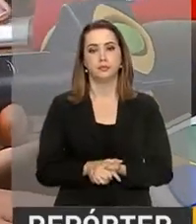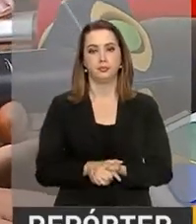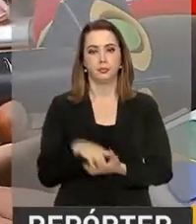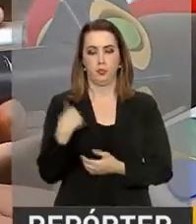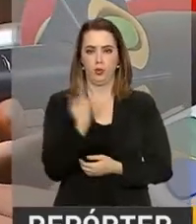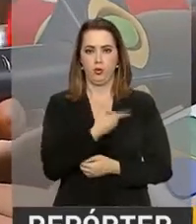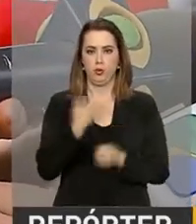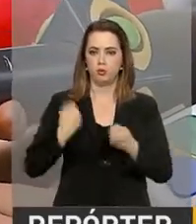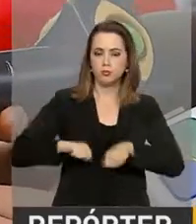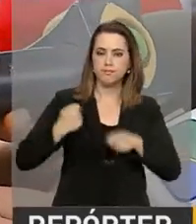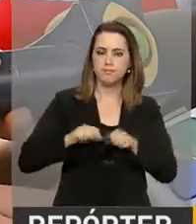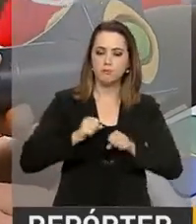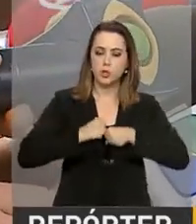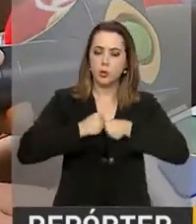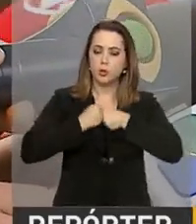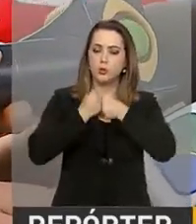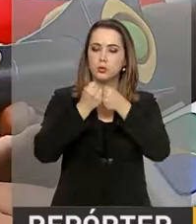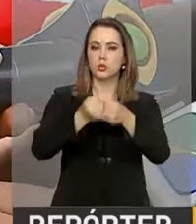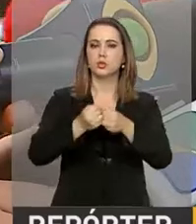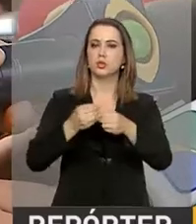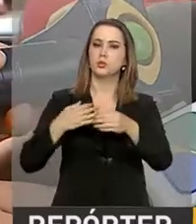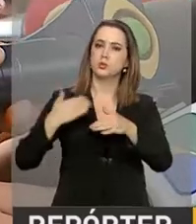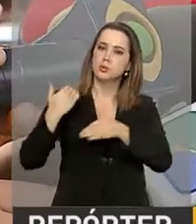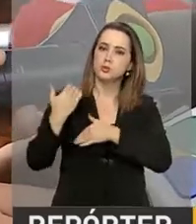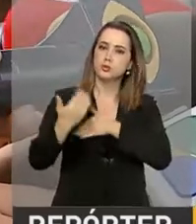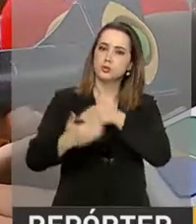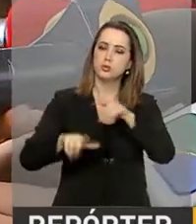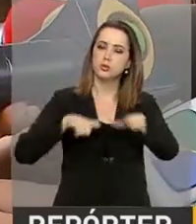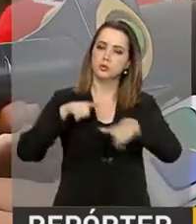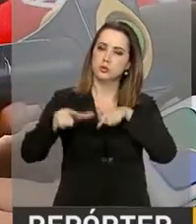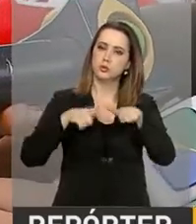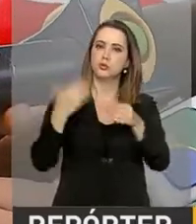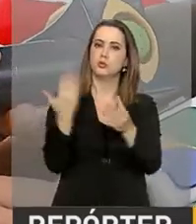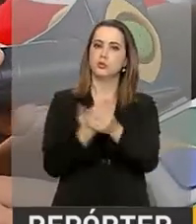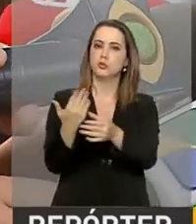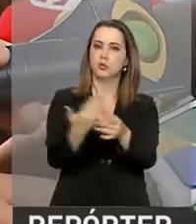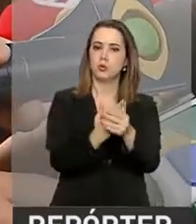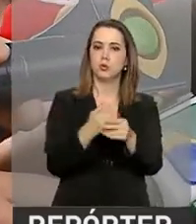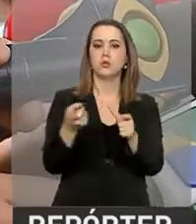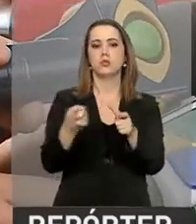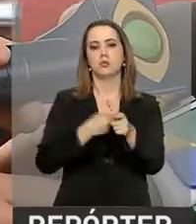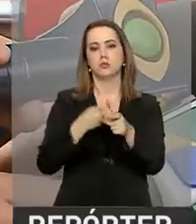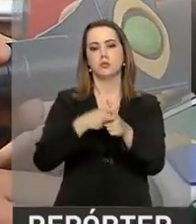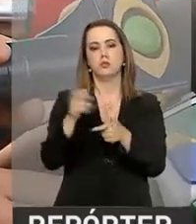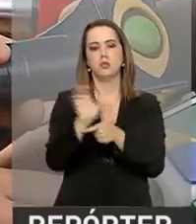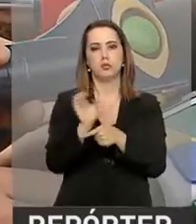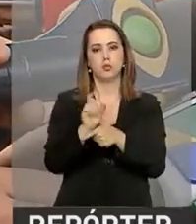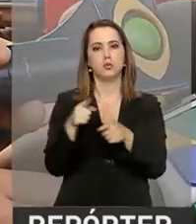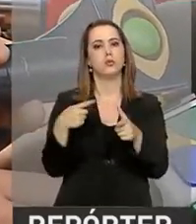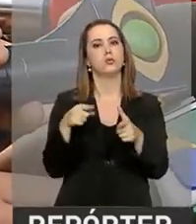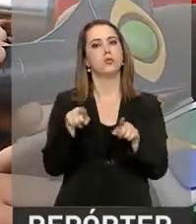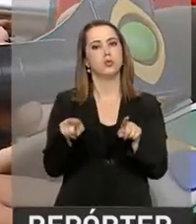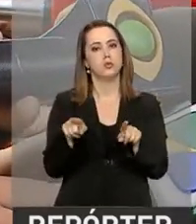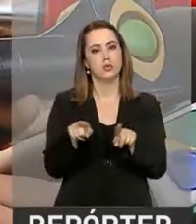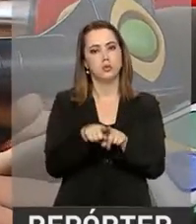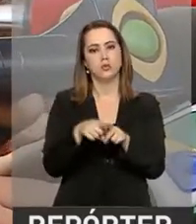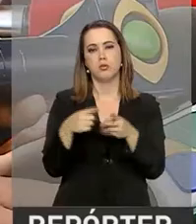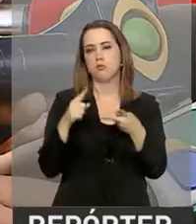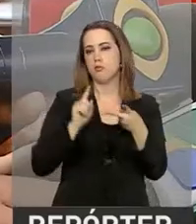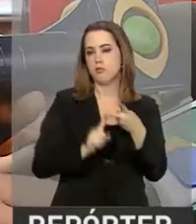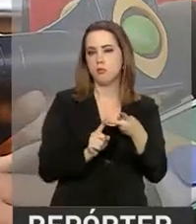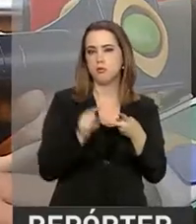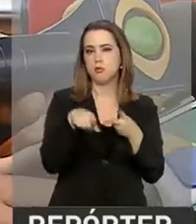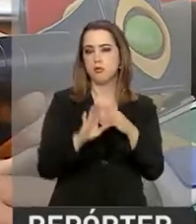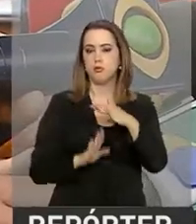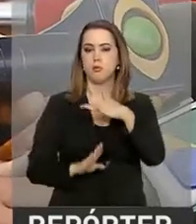todos para tocar matérias importantes que estão aí entre a questão da renegociação da dívida do estado a questão do dadá